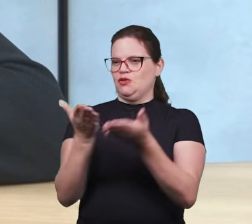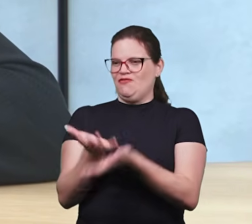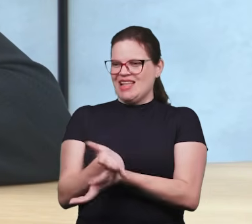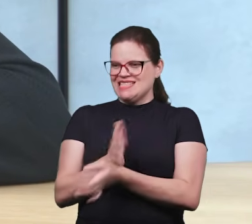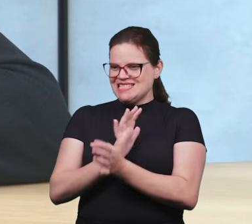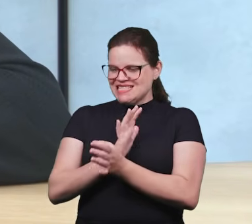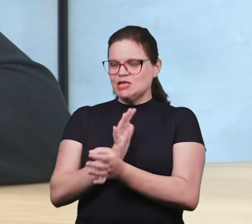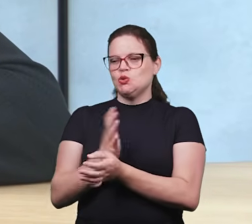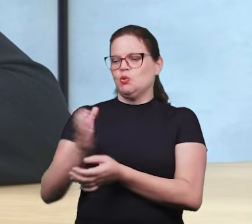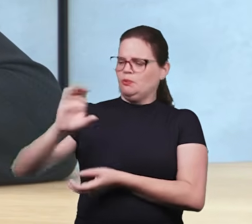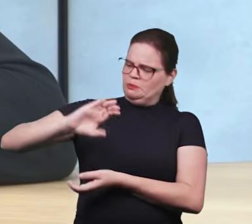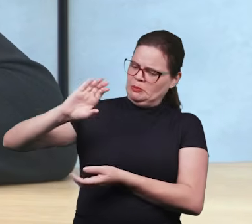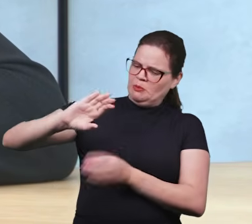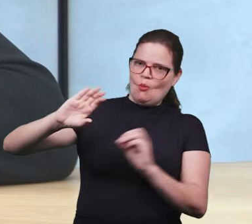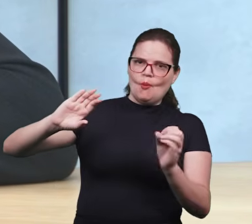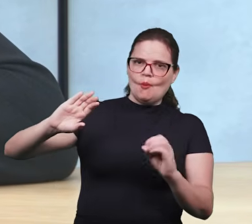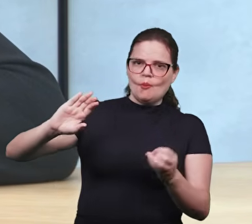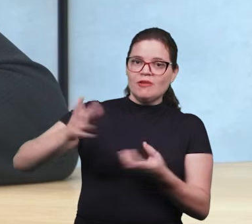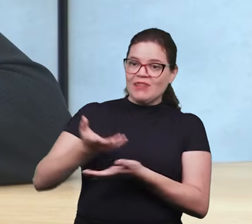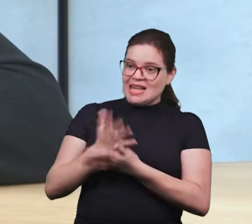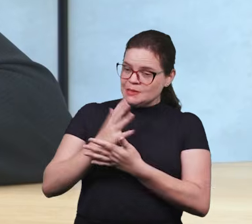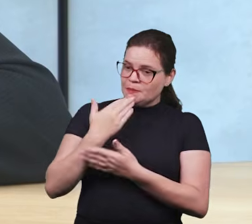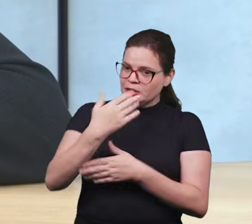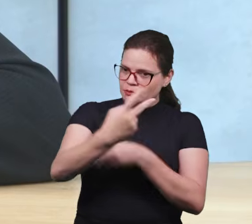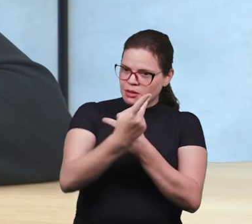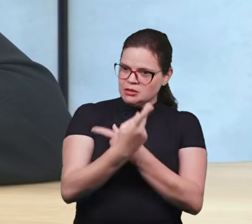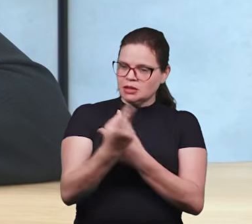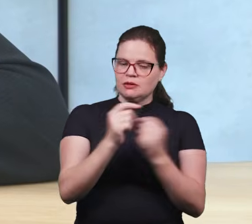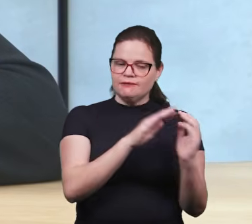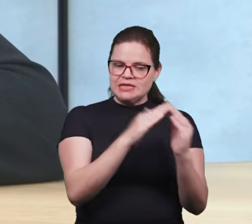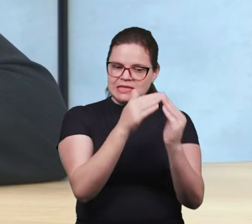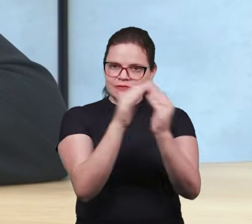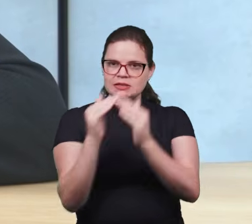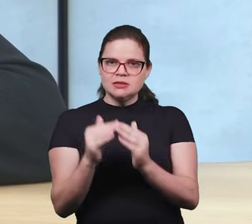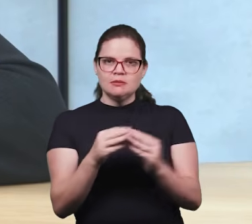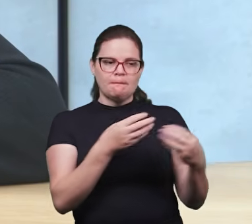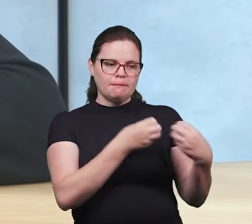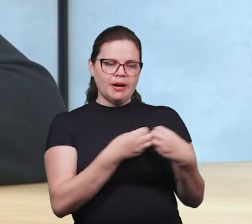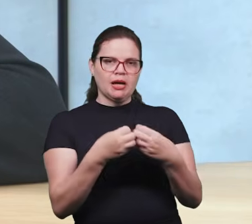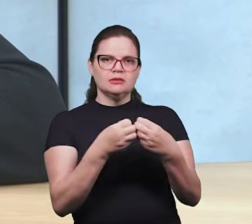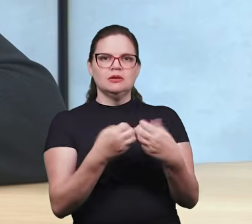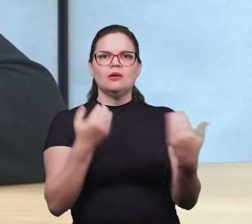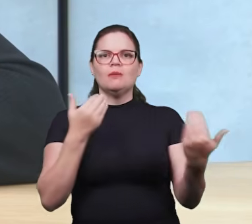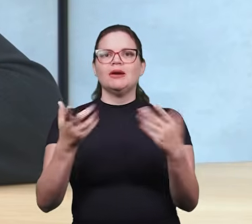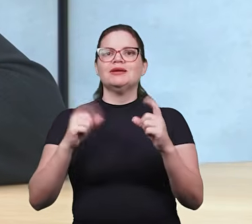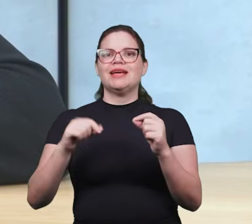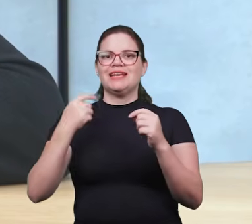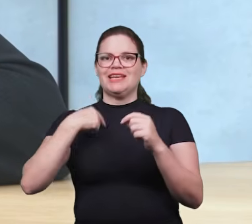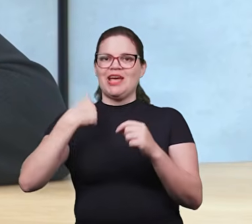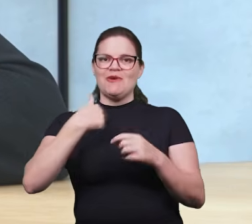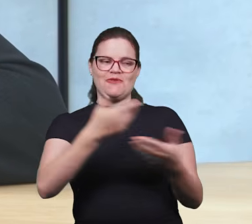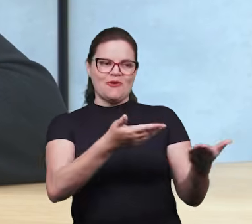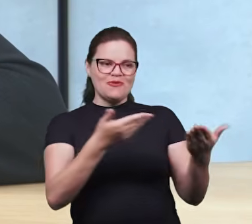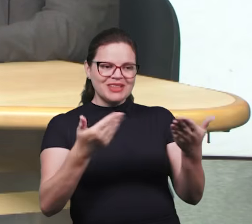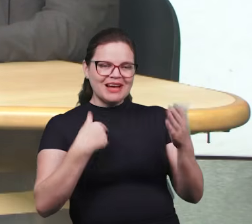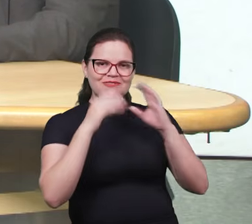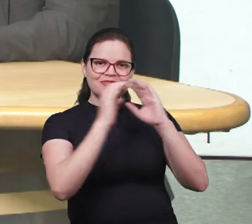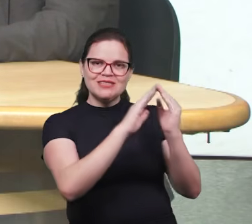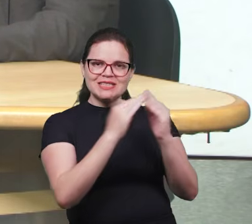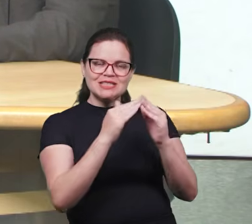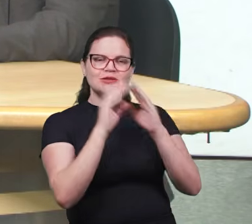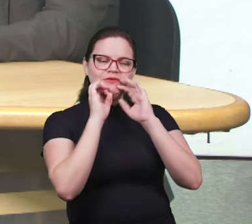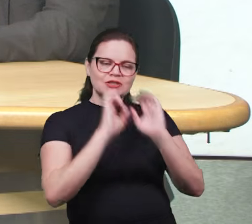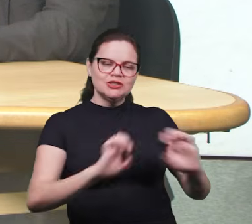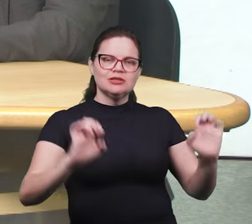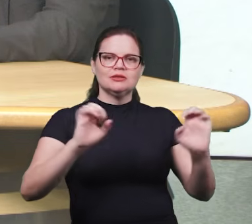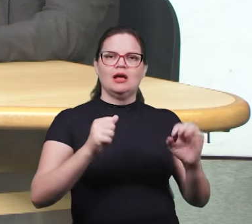chamar aos vizinhos. Quem que é? São aqueles que nós vamos convidar, aqueles que Trabalho da trabalho de igreja. assistência, trabalho